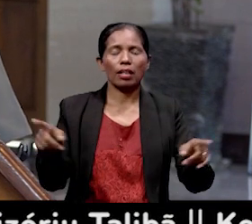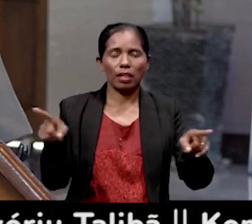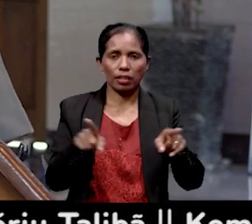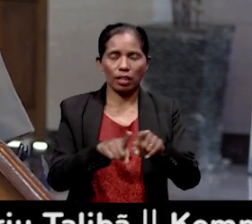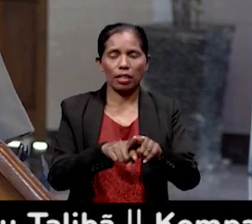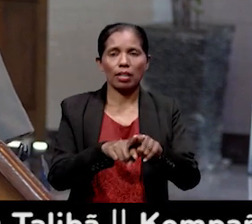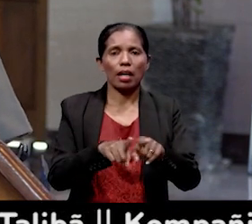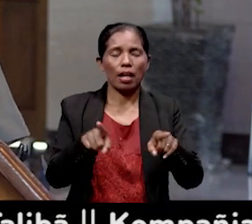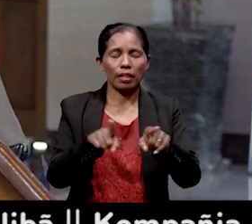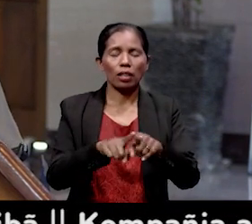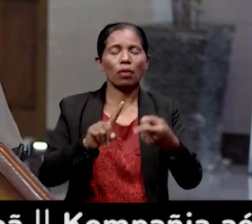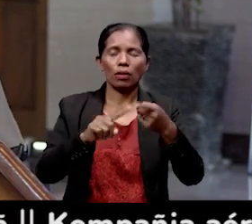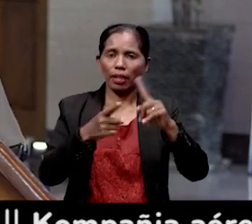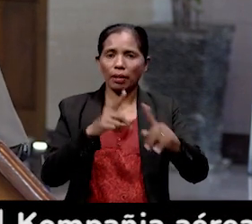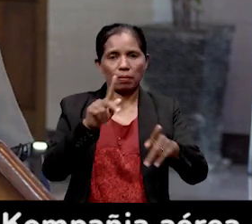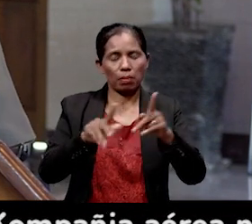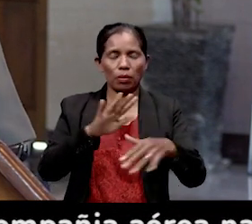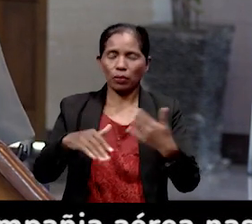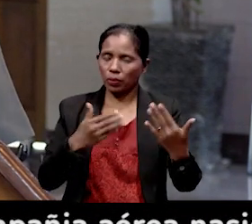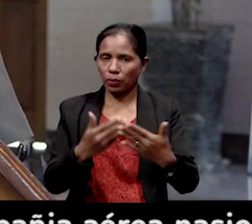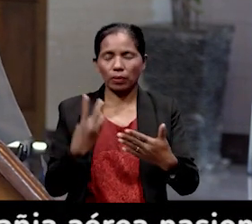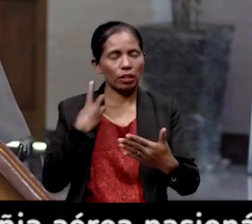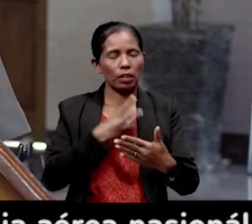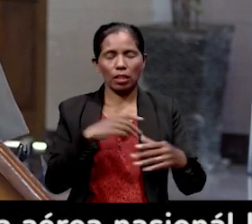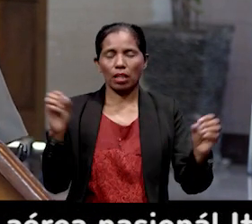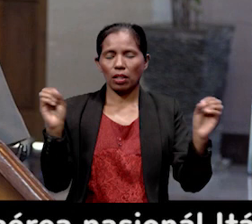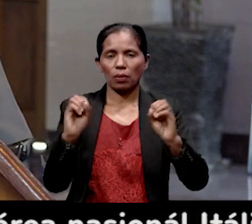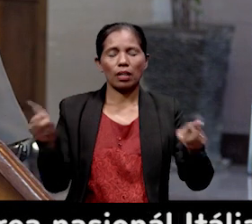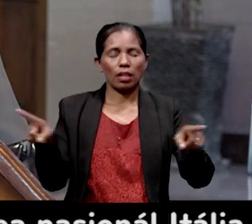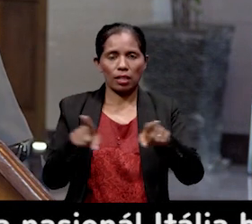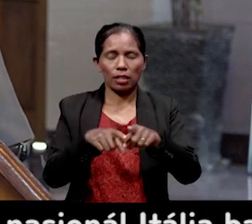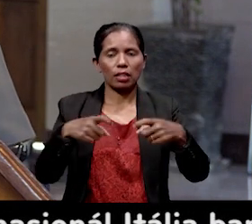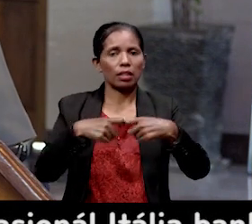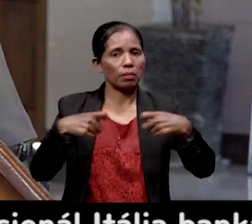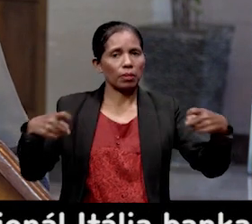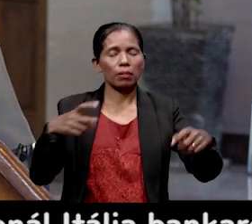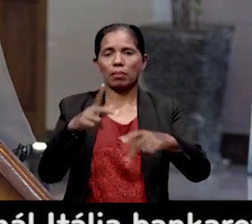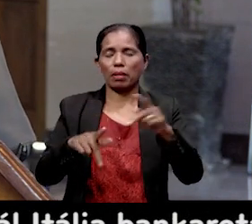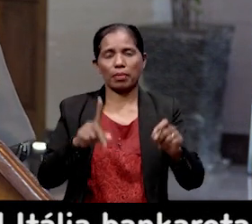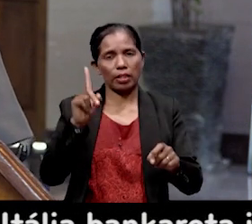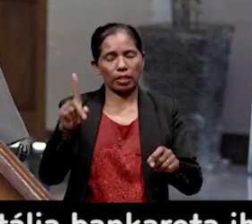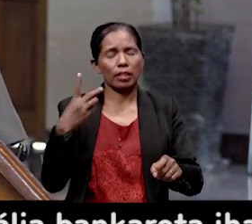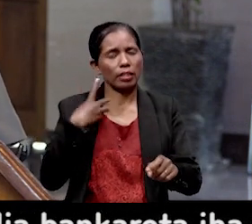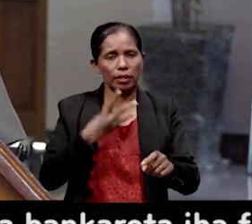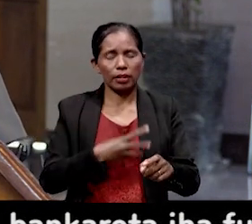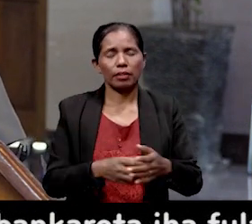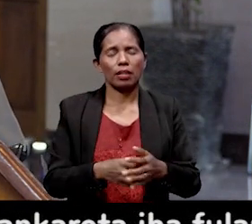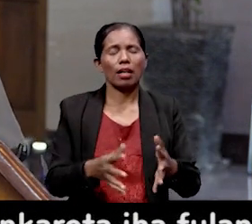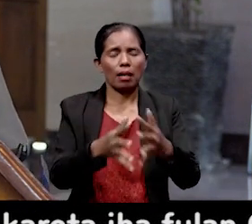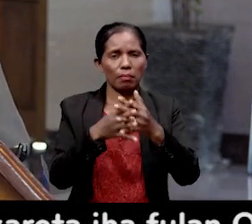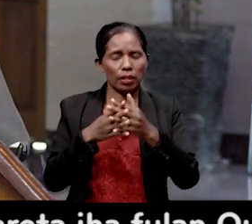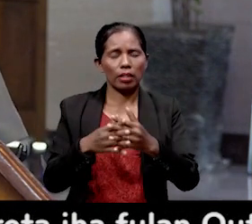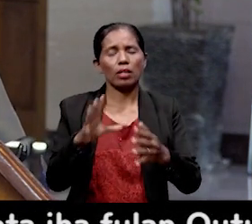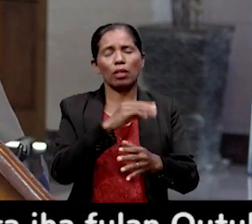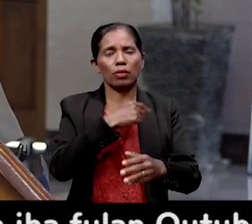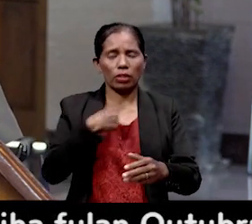tot. Ita lakoi sai inimigo ba ema ita. Ita ne mitene prinsip. Ora sir Amerika Amerika sina ta ham mal kula